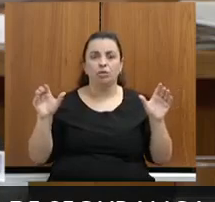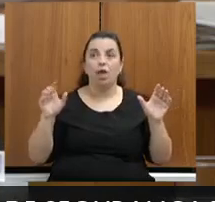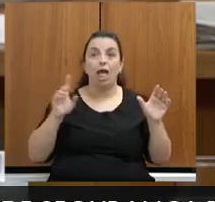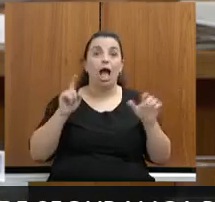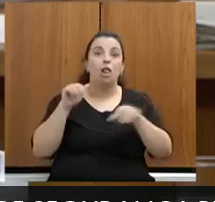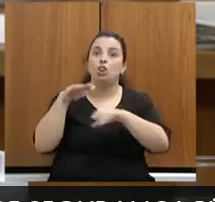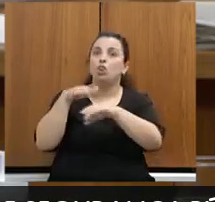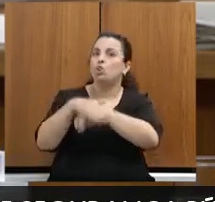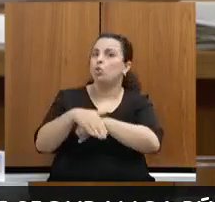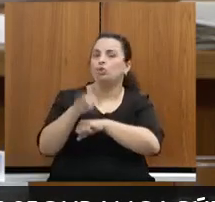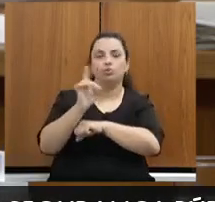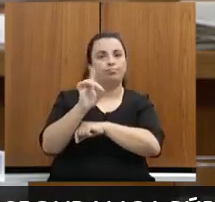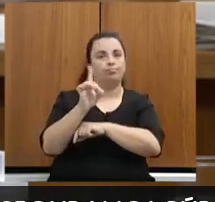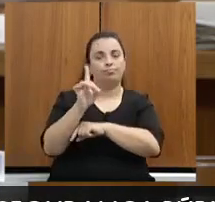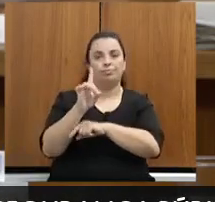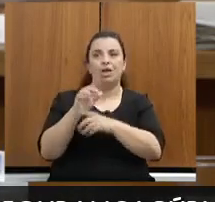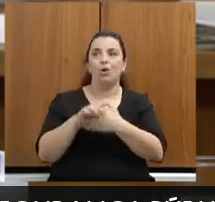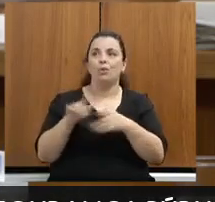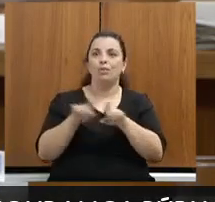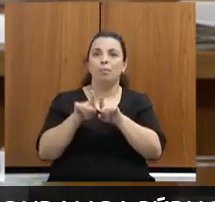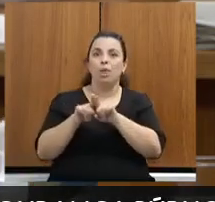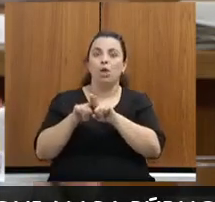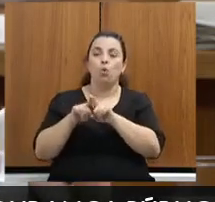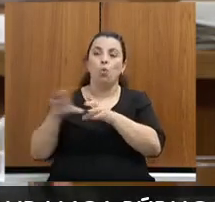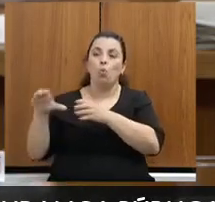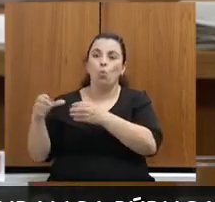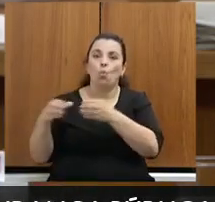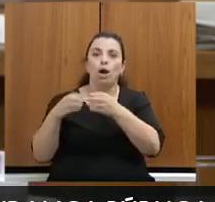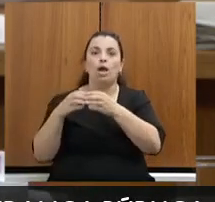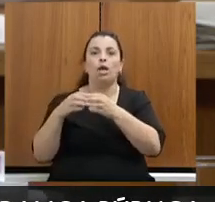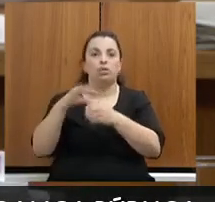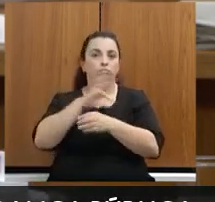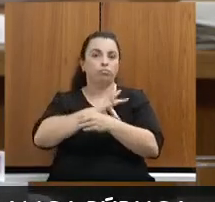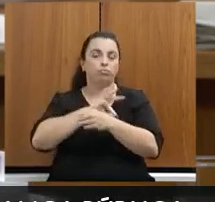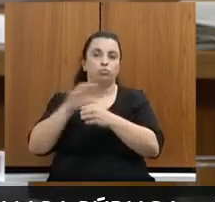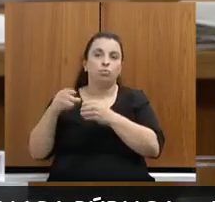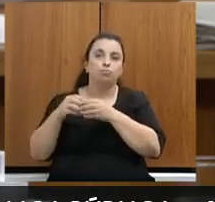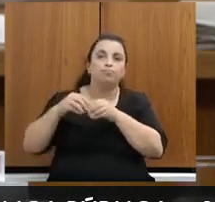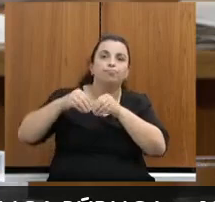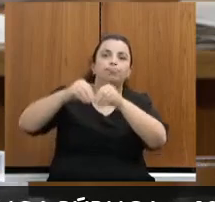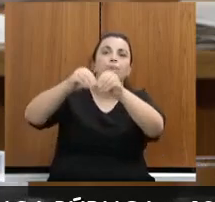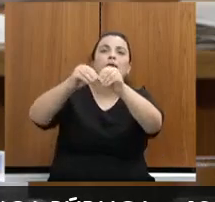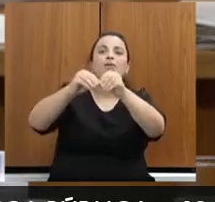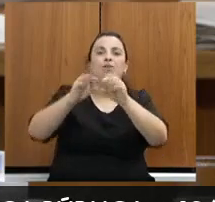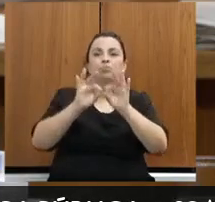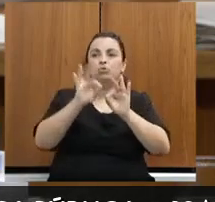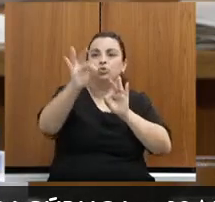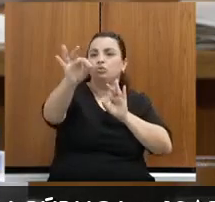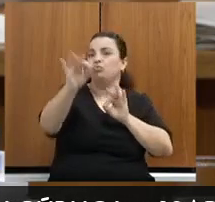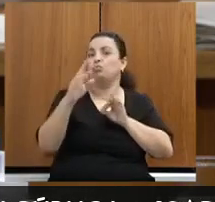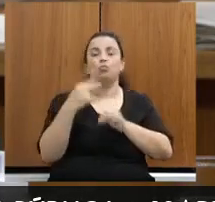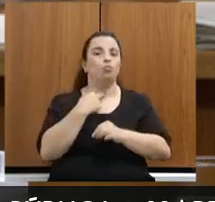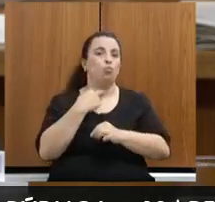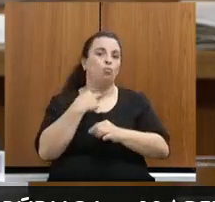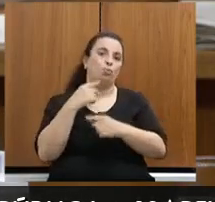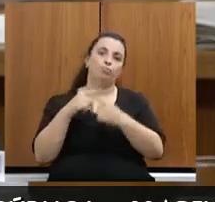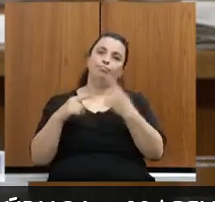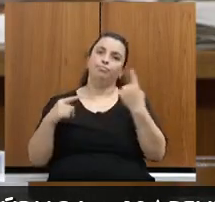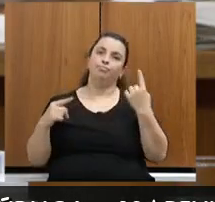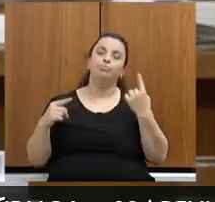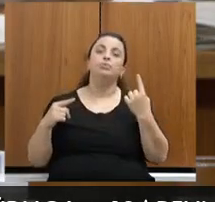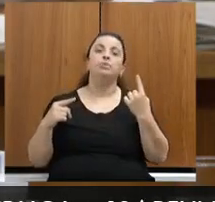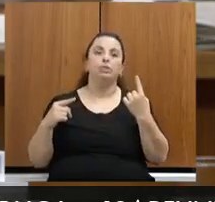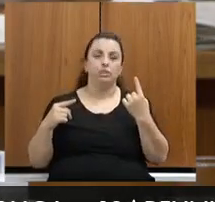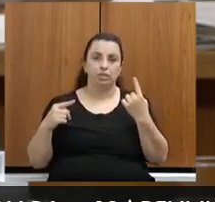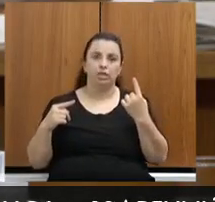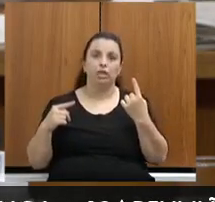que não conseguem carregar uma equipe de um estado de uma Giovana localidade distante período mais difícil né